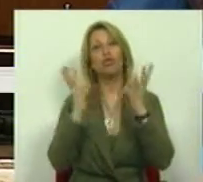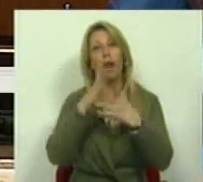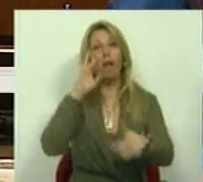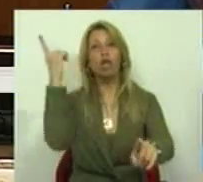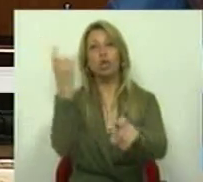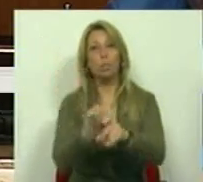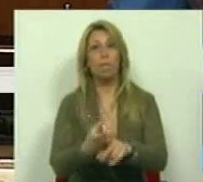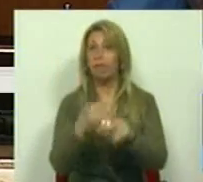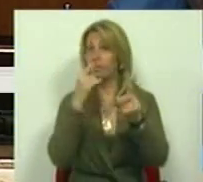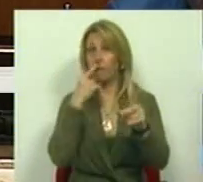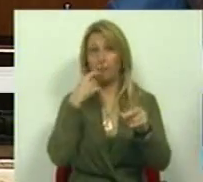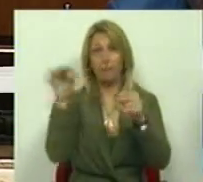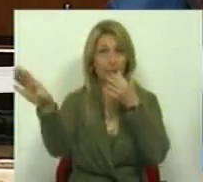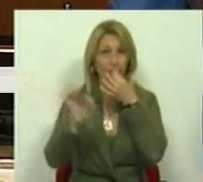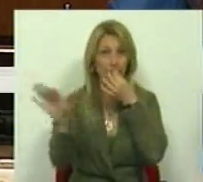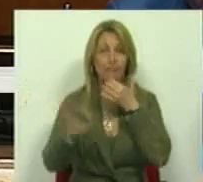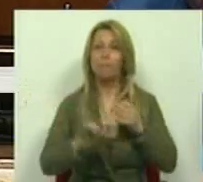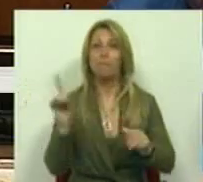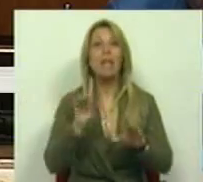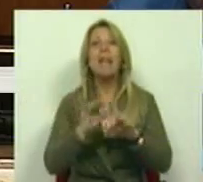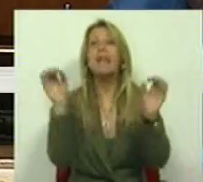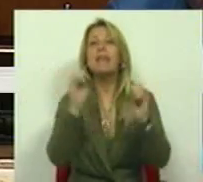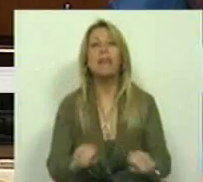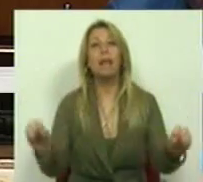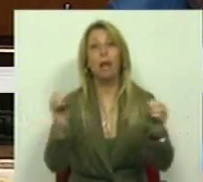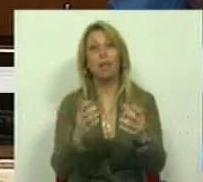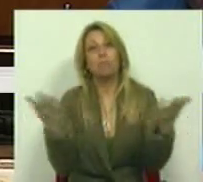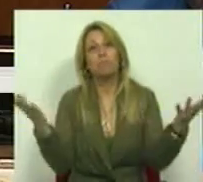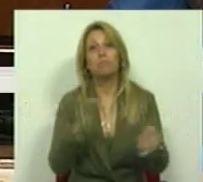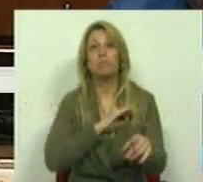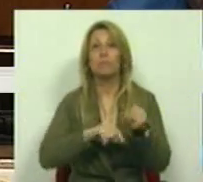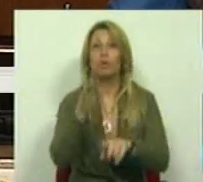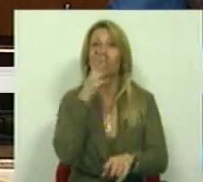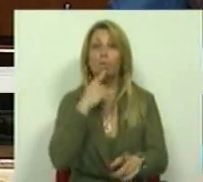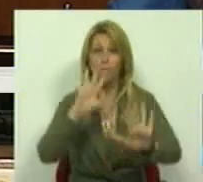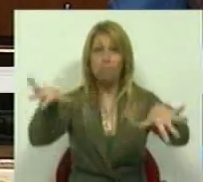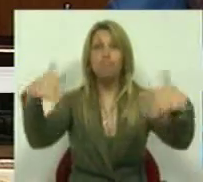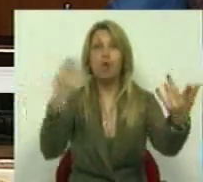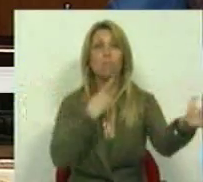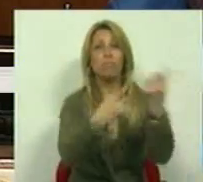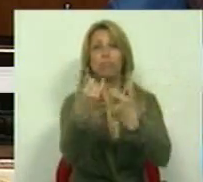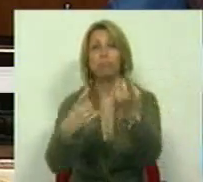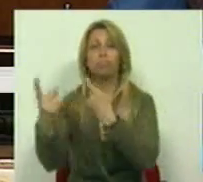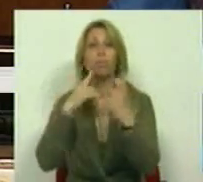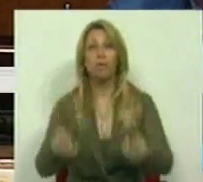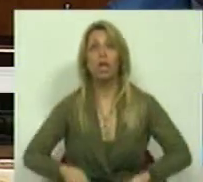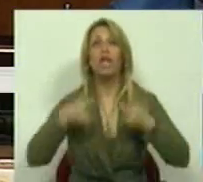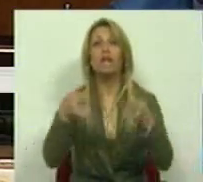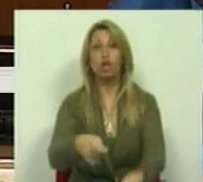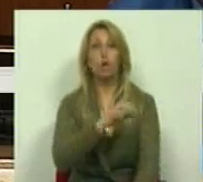Ninguém. Portanto, Sr. Deputado, pode inquirir os investidores